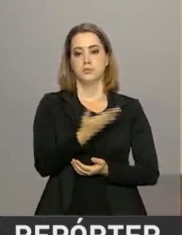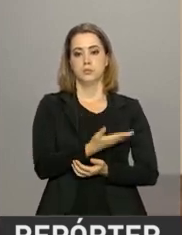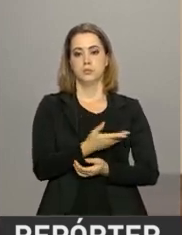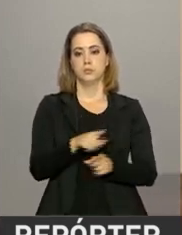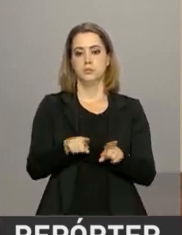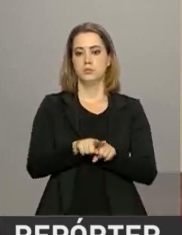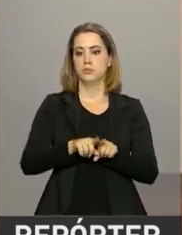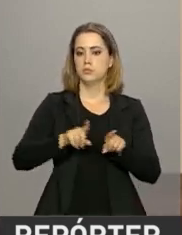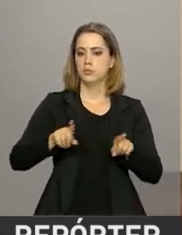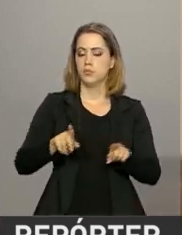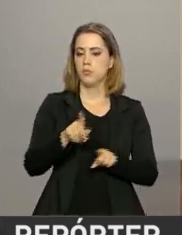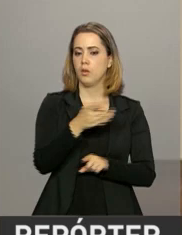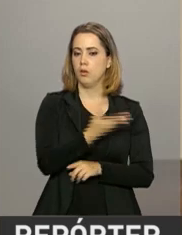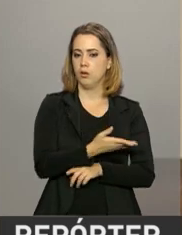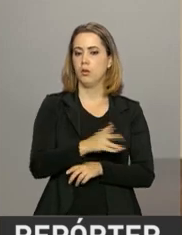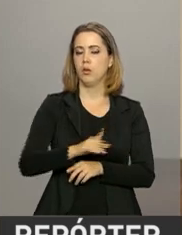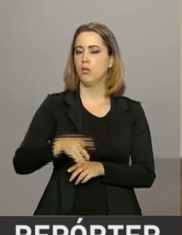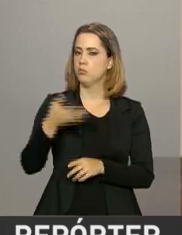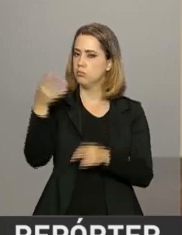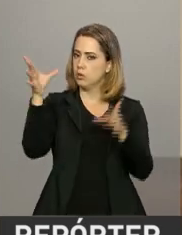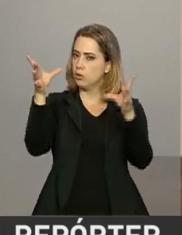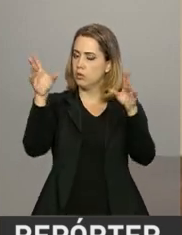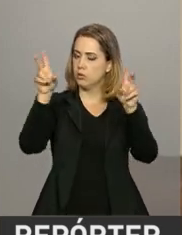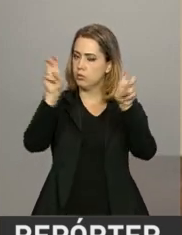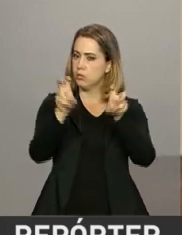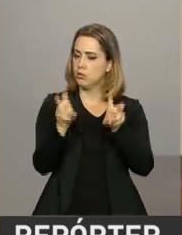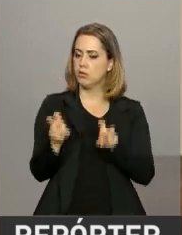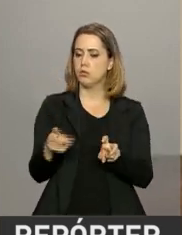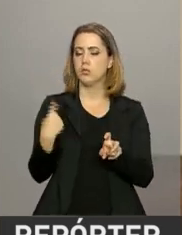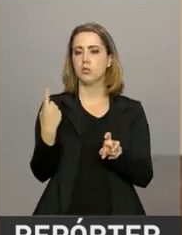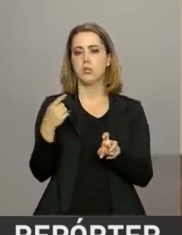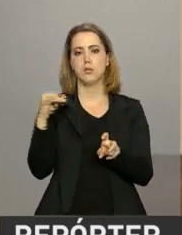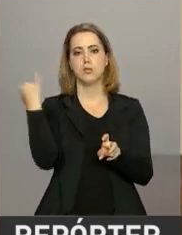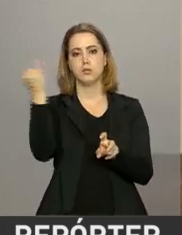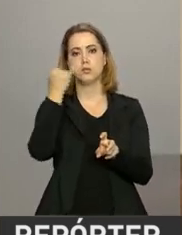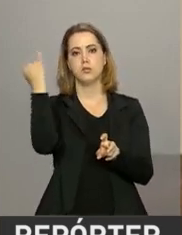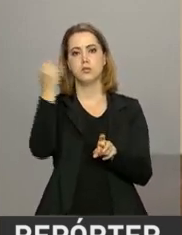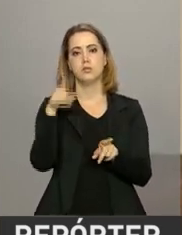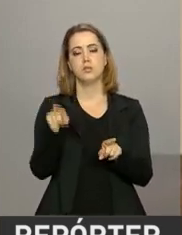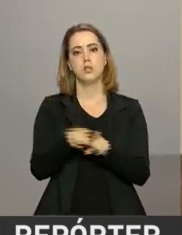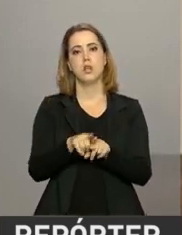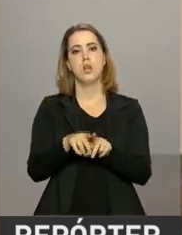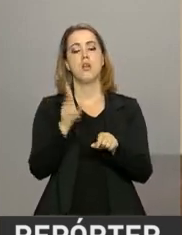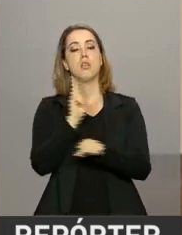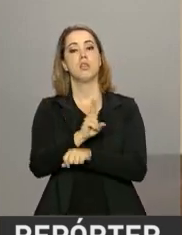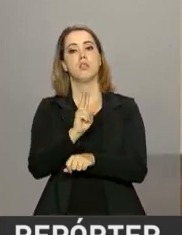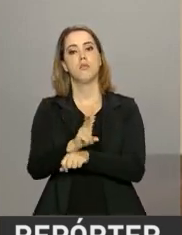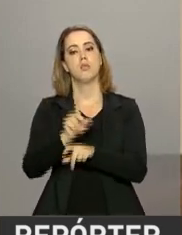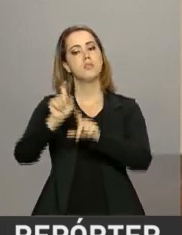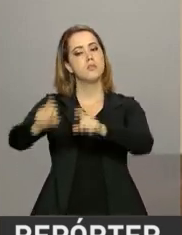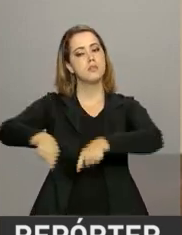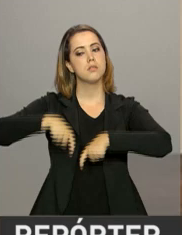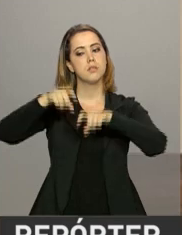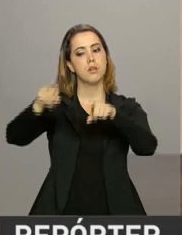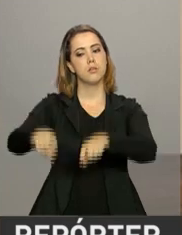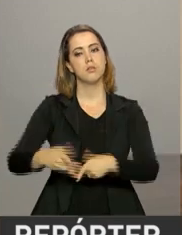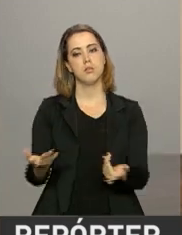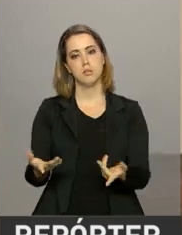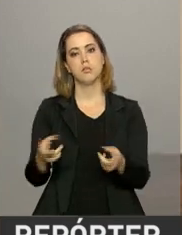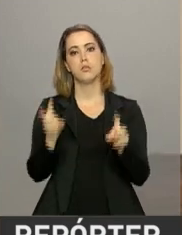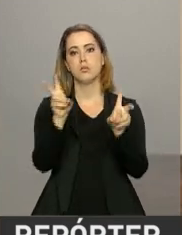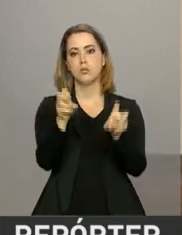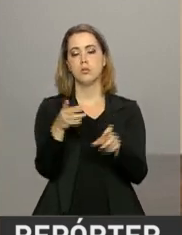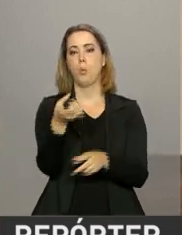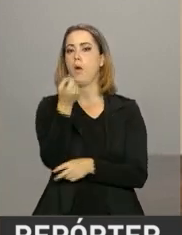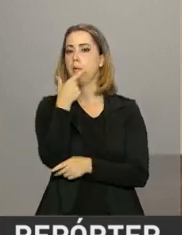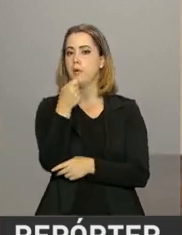levantou temas importantíssimos para nós outros, como o tema da defesa, o tema da agricultura, o tema